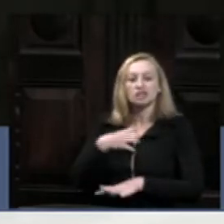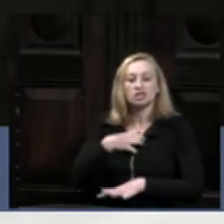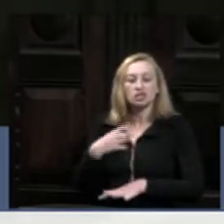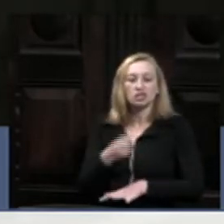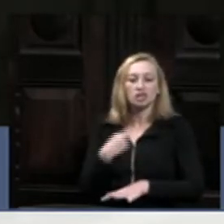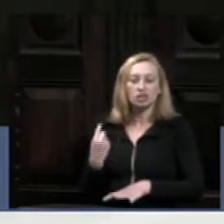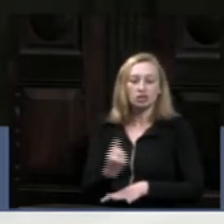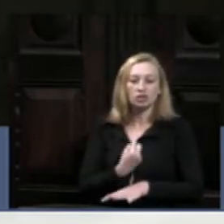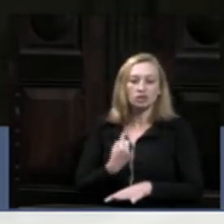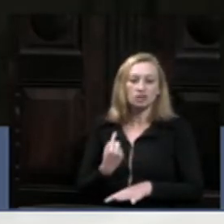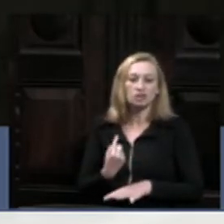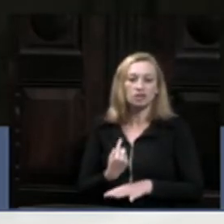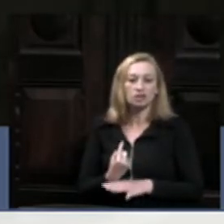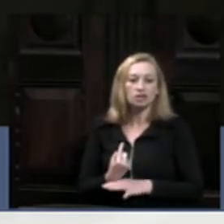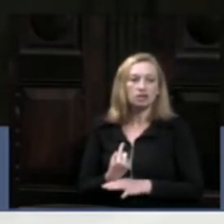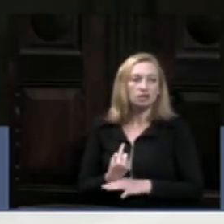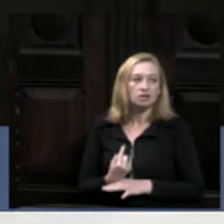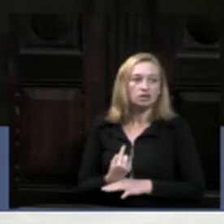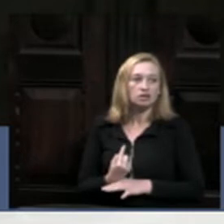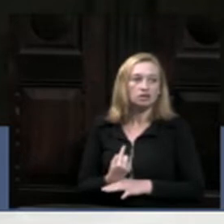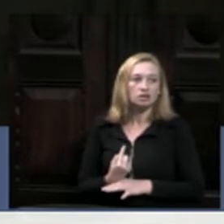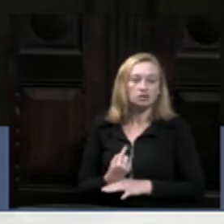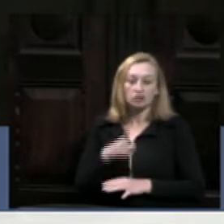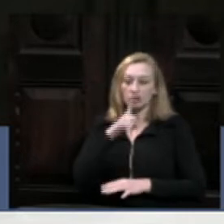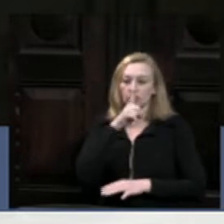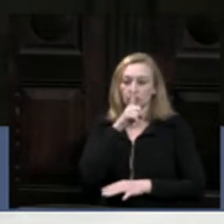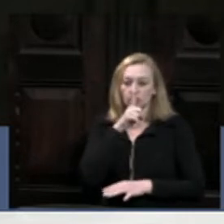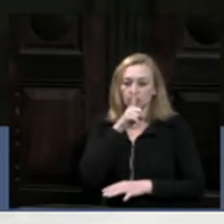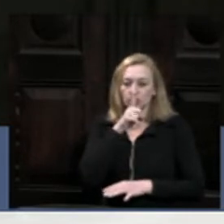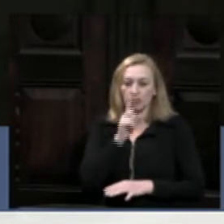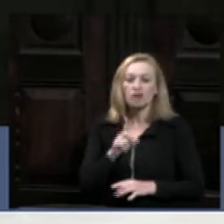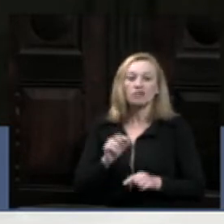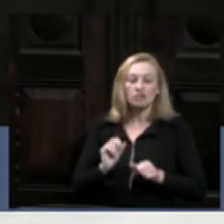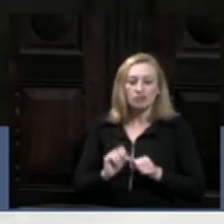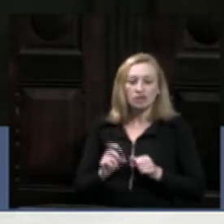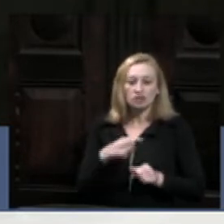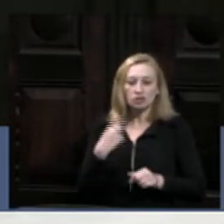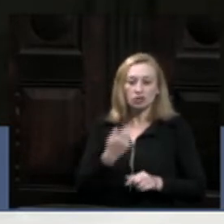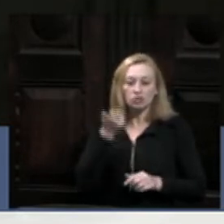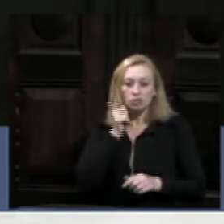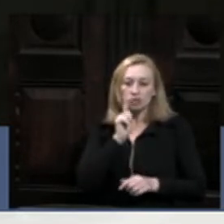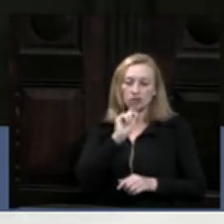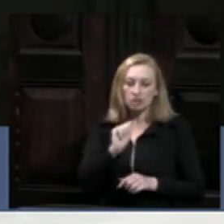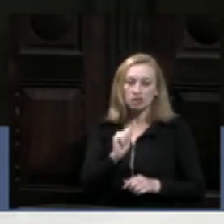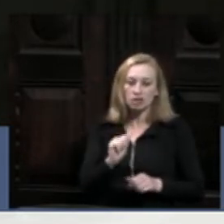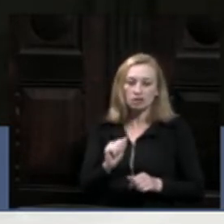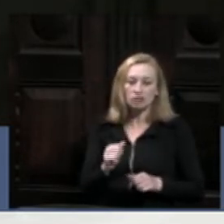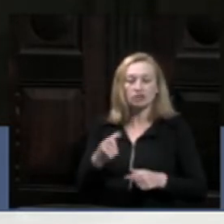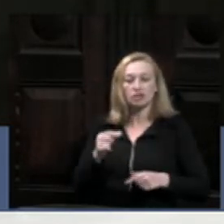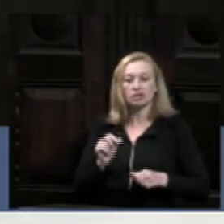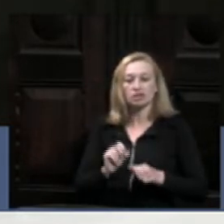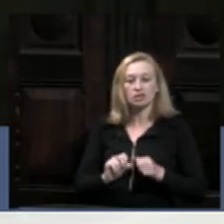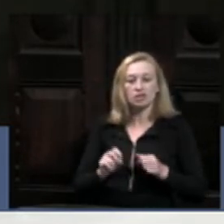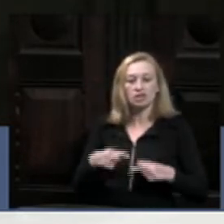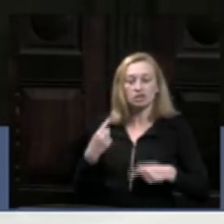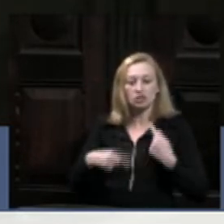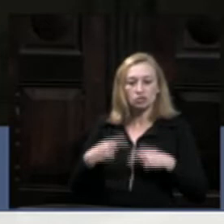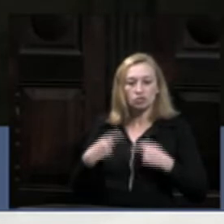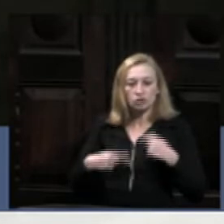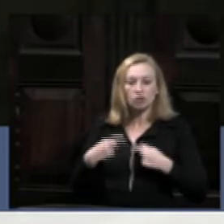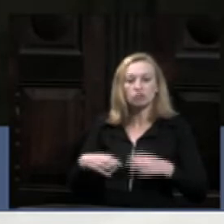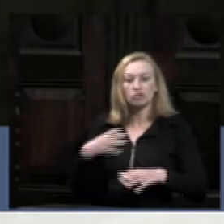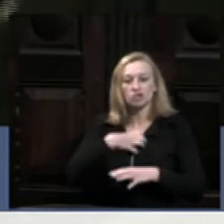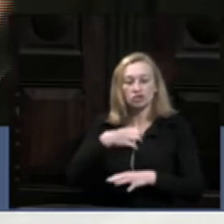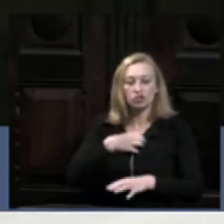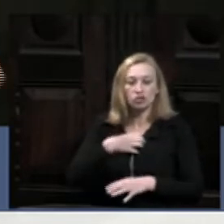nossa abstenção vai para que a gente consiga fazer essa discussão no